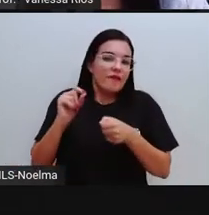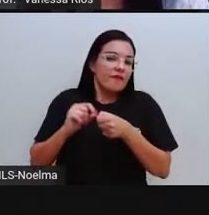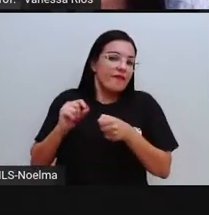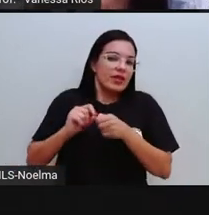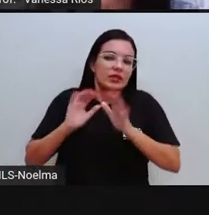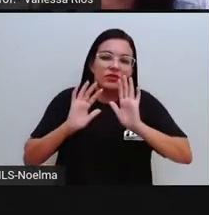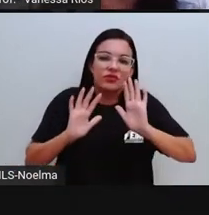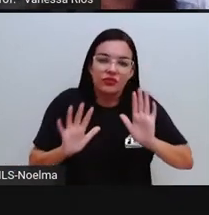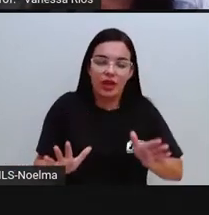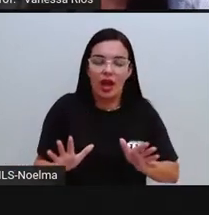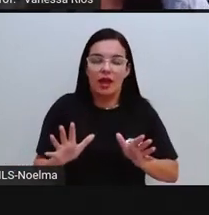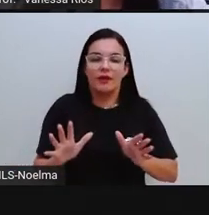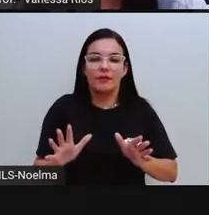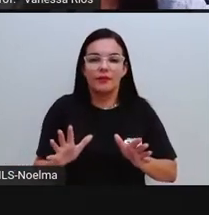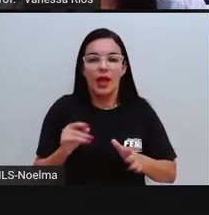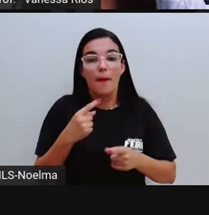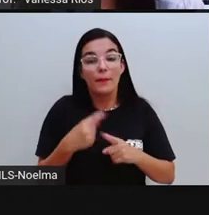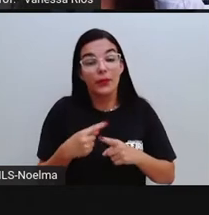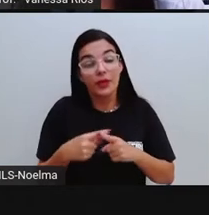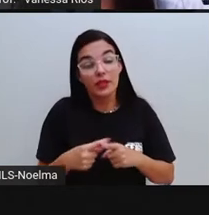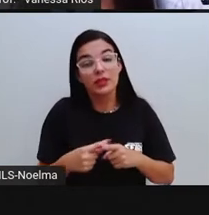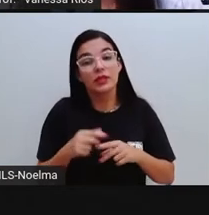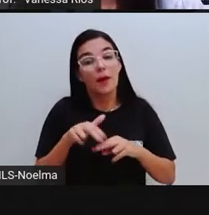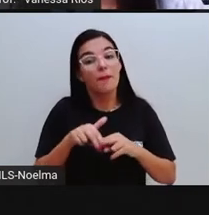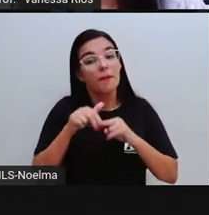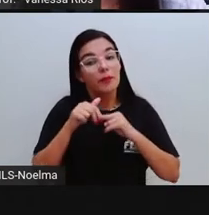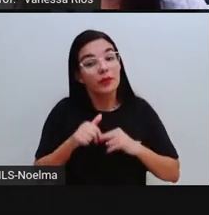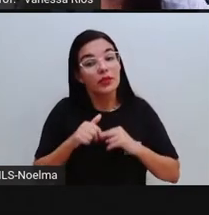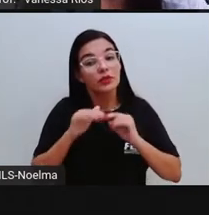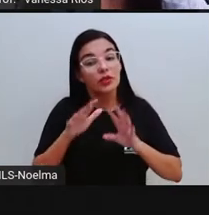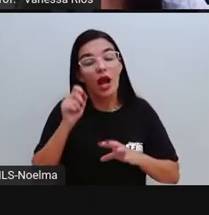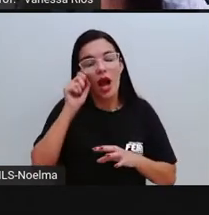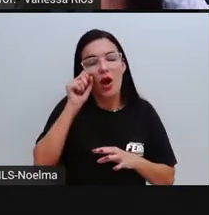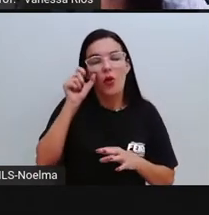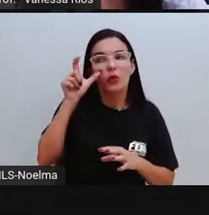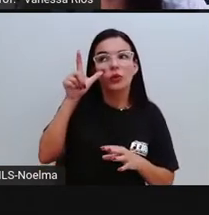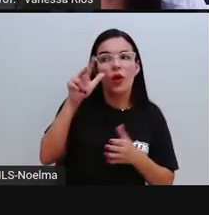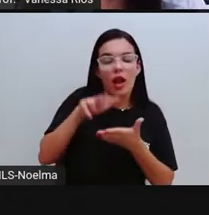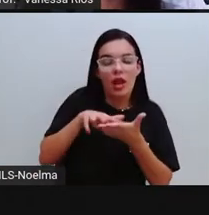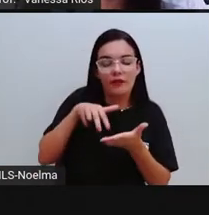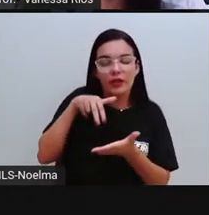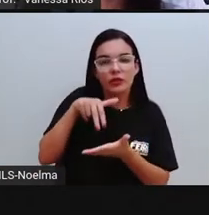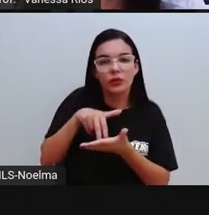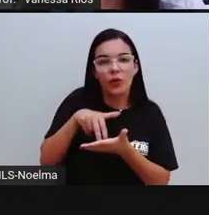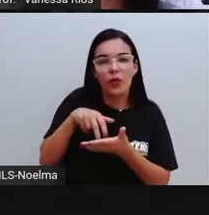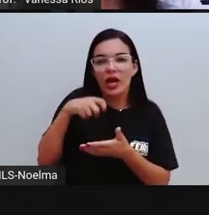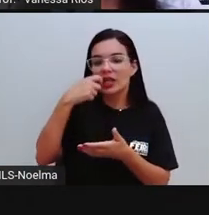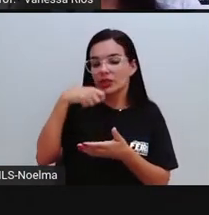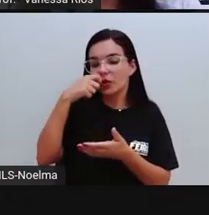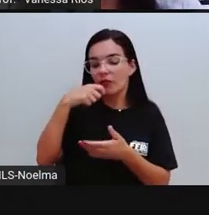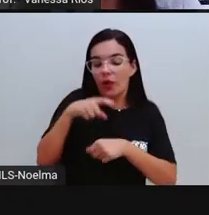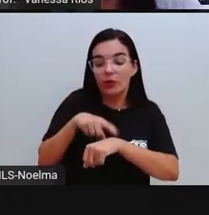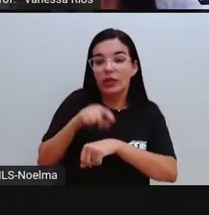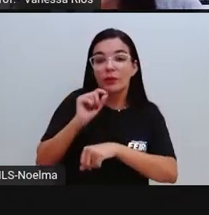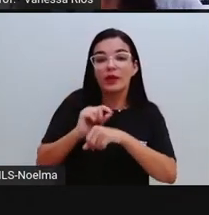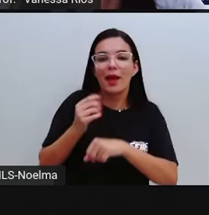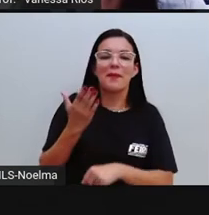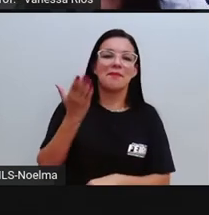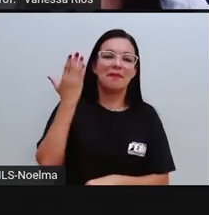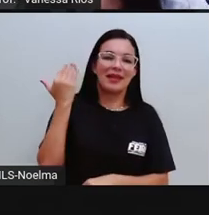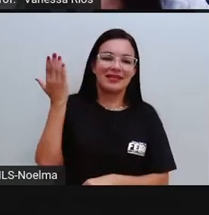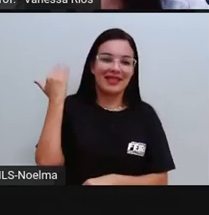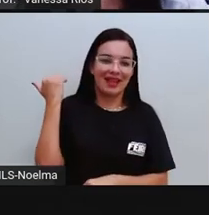já desempenhou. Por isso acordou, levantou e escovou, está no tempo